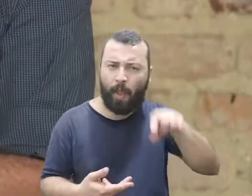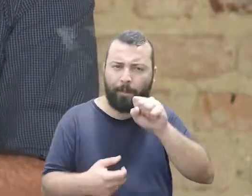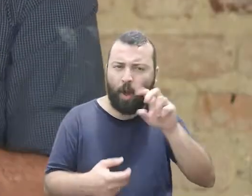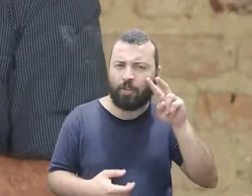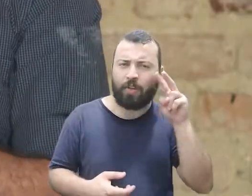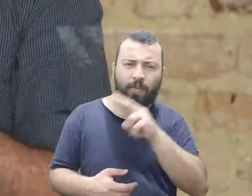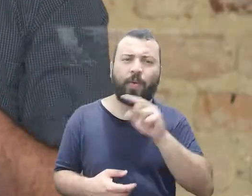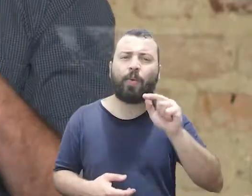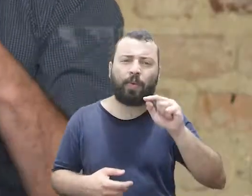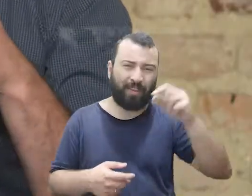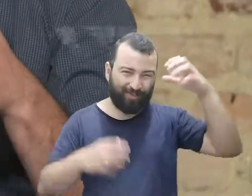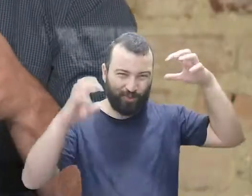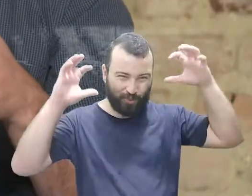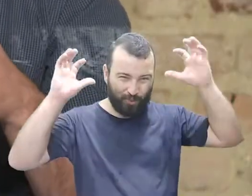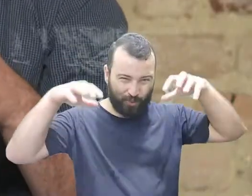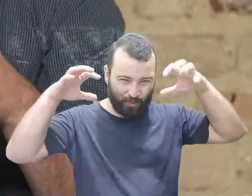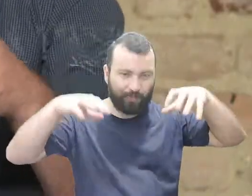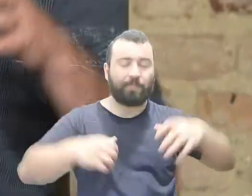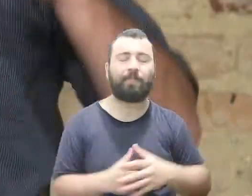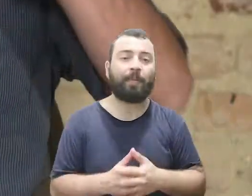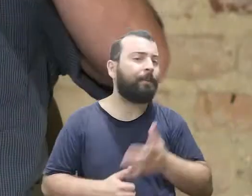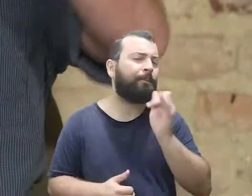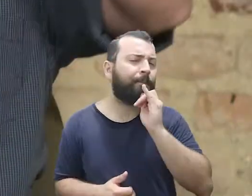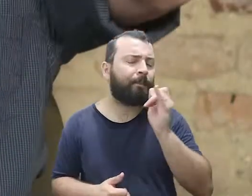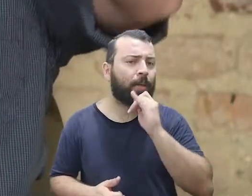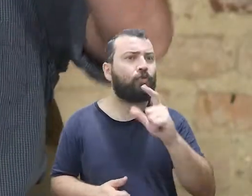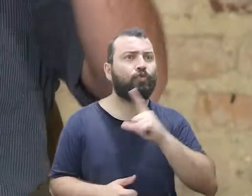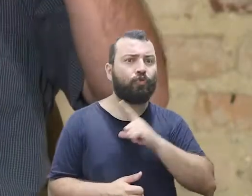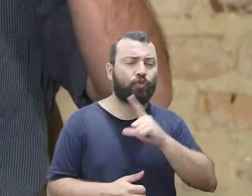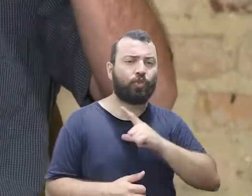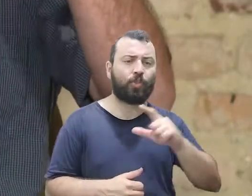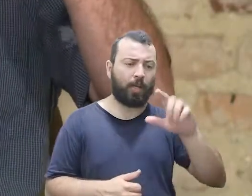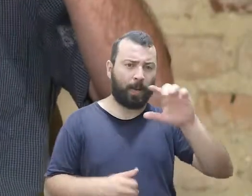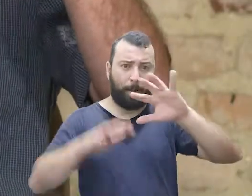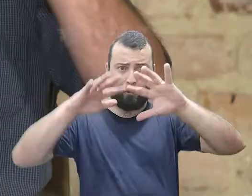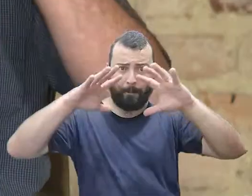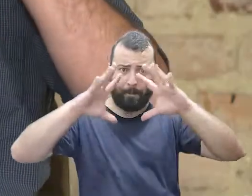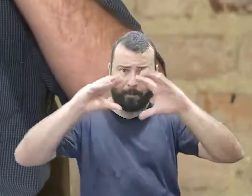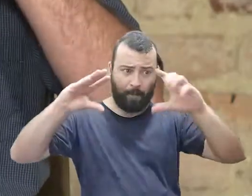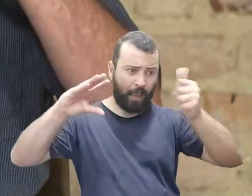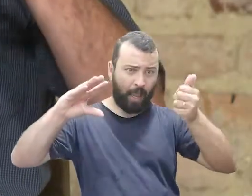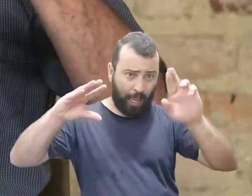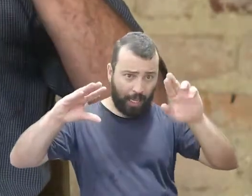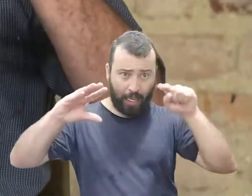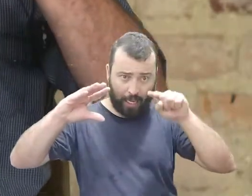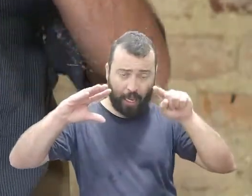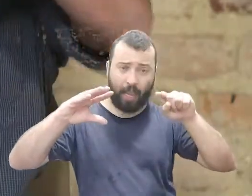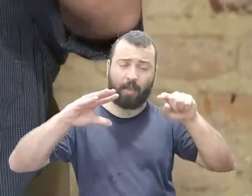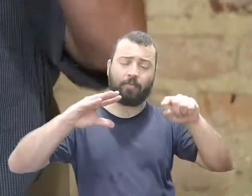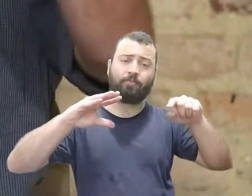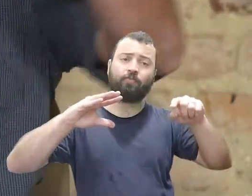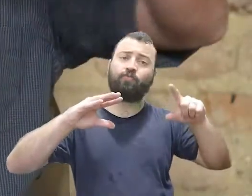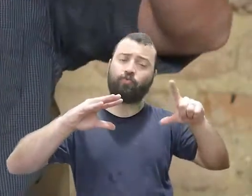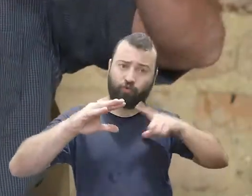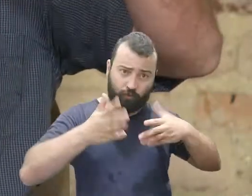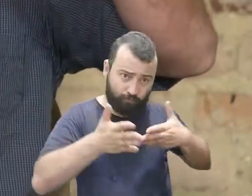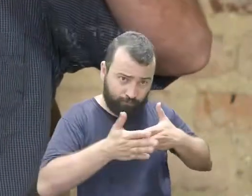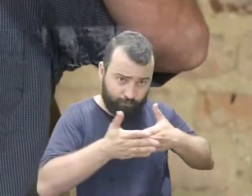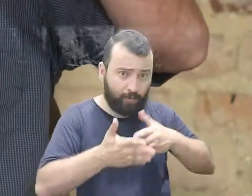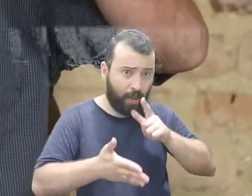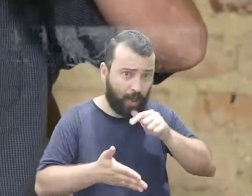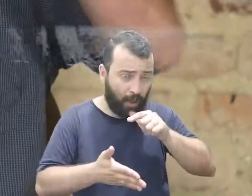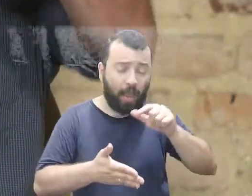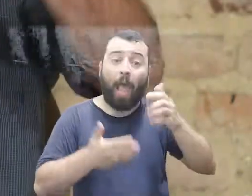pode observar isso durante a precipitação de chuva. Então imagina que eu tenho uma massa de ar, que é um reservatório finito de